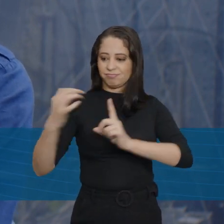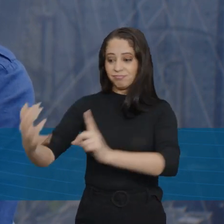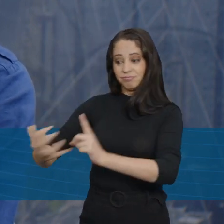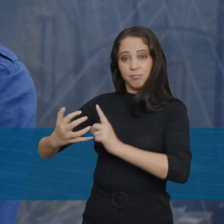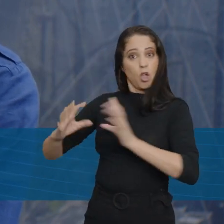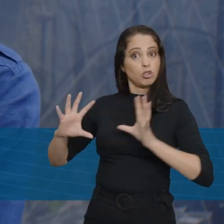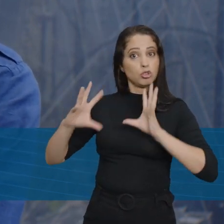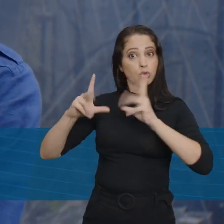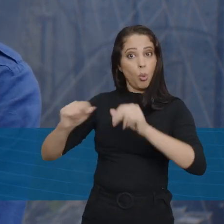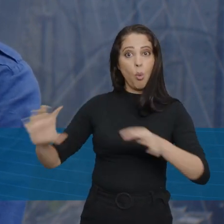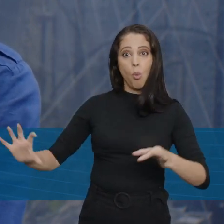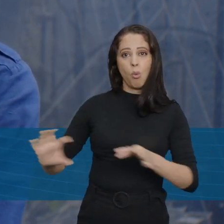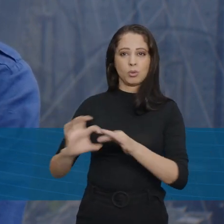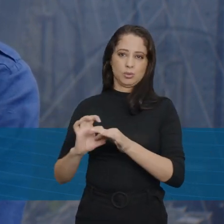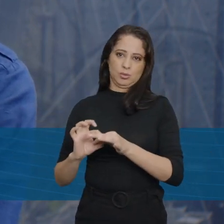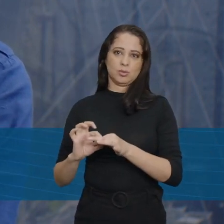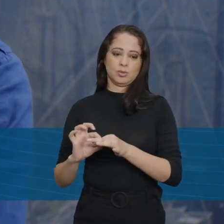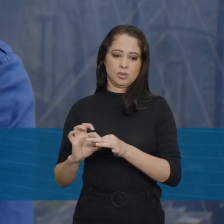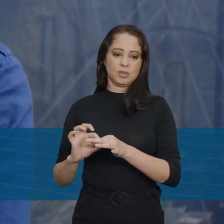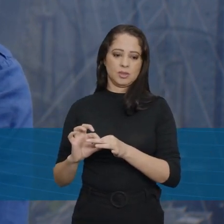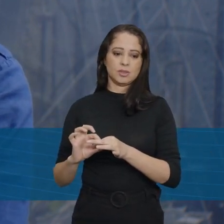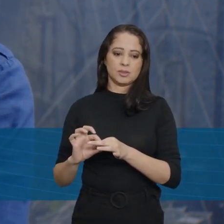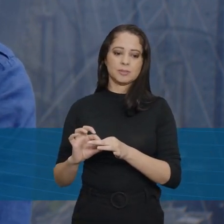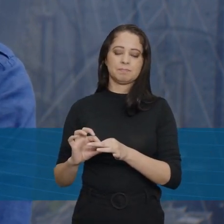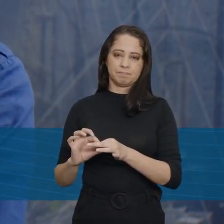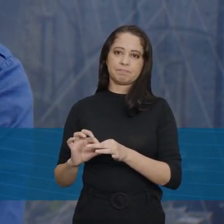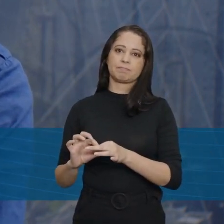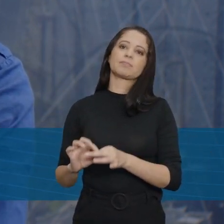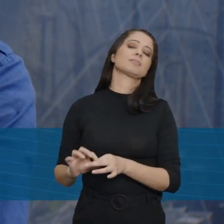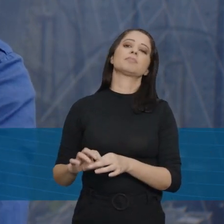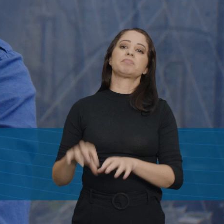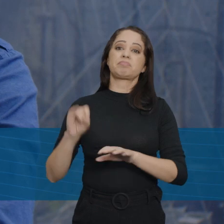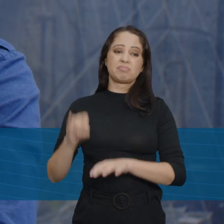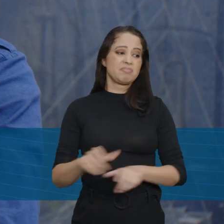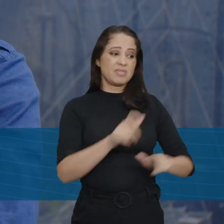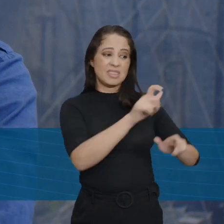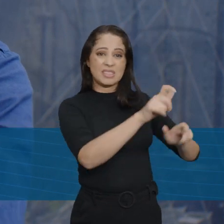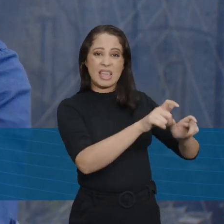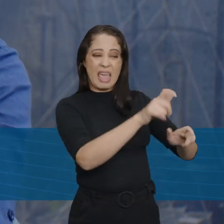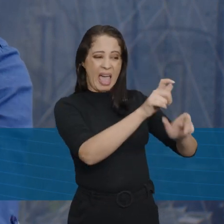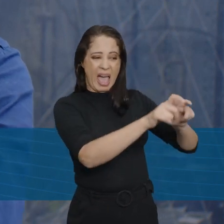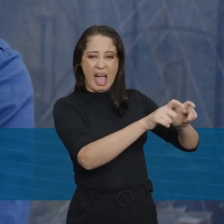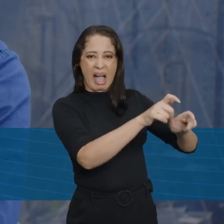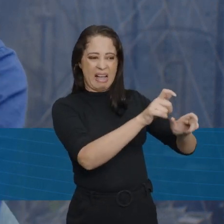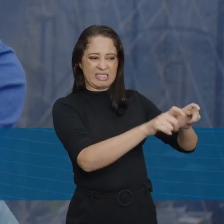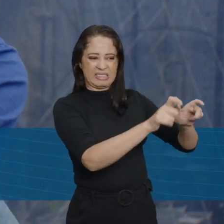todos. E dependendo realmente do agressor do bullying, quando ele também começa a se sentir